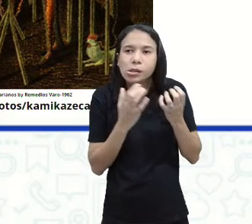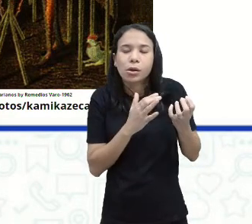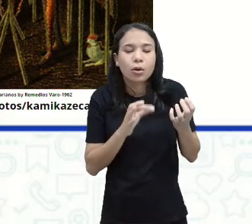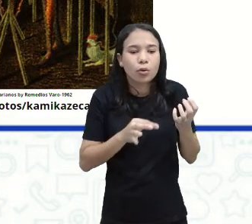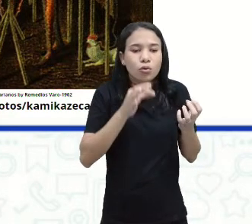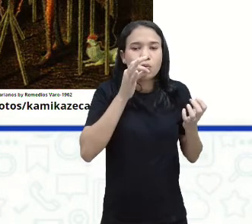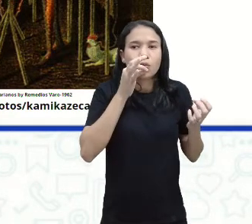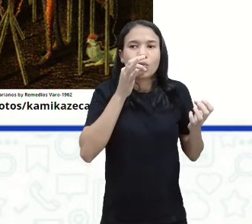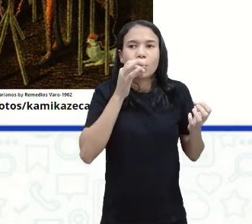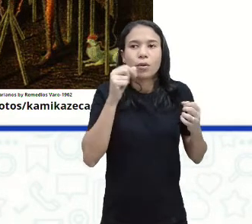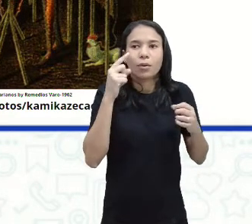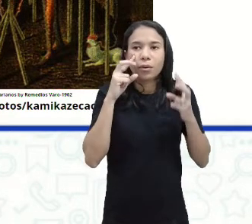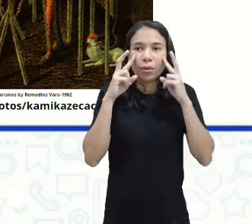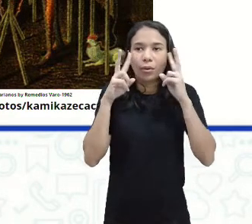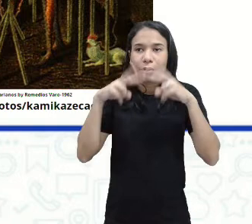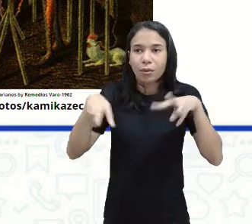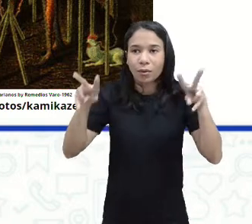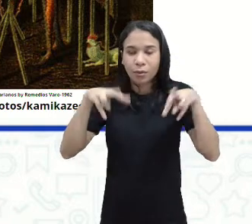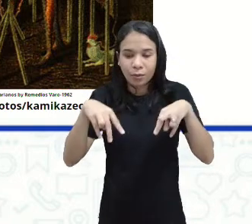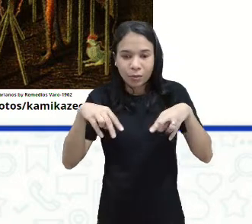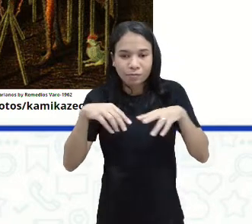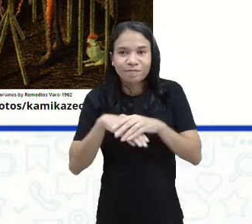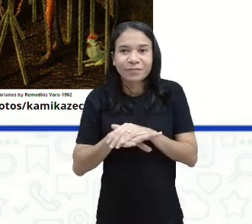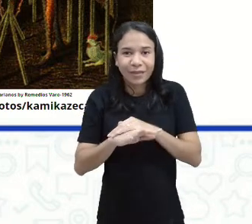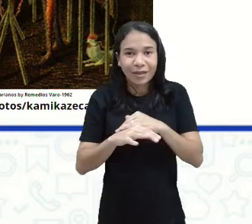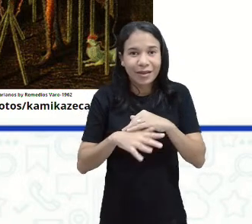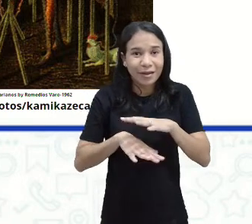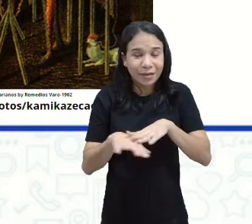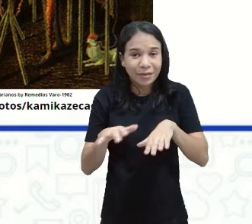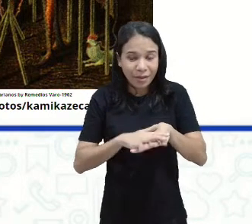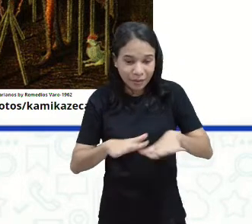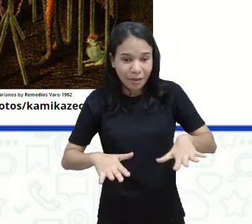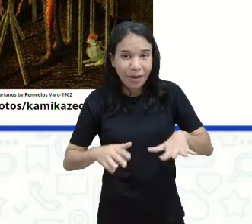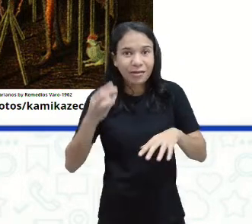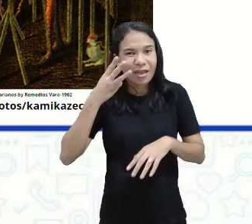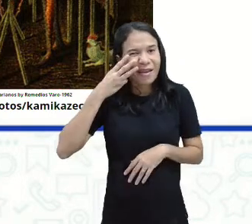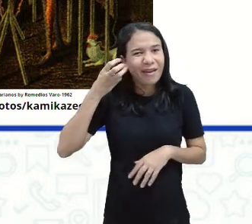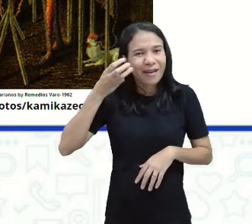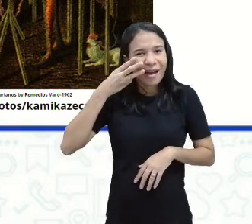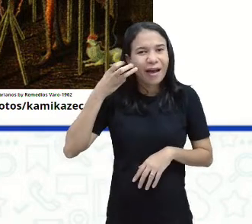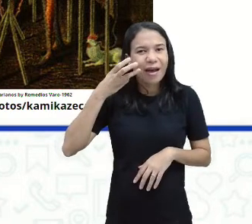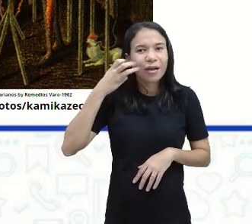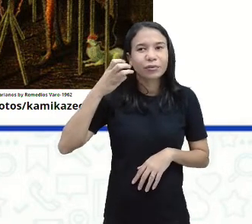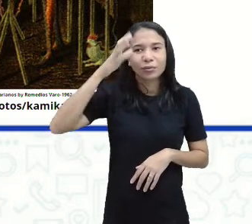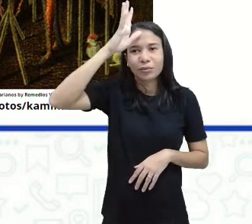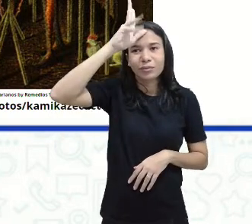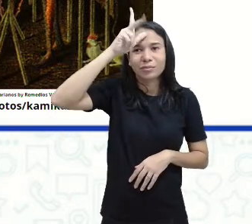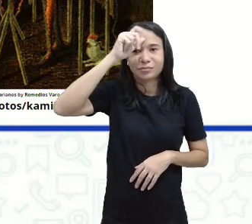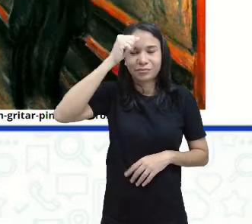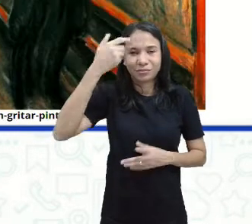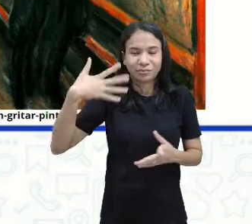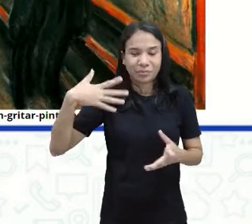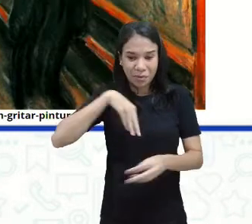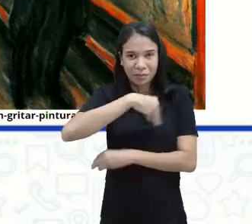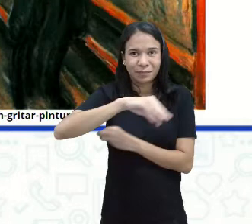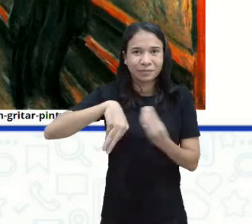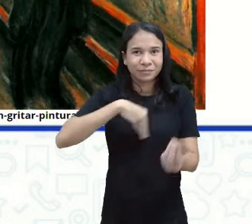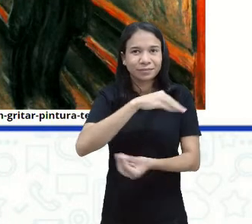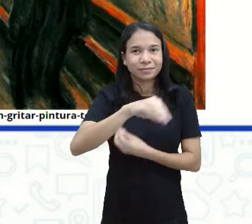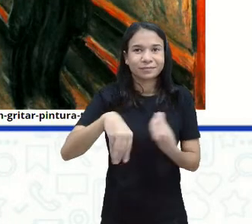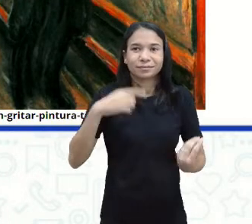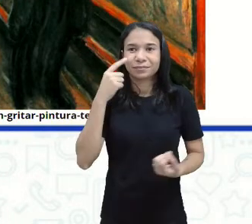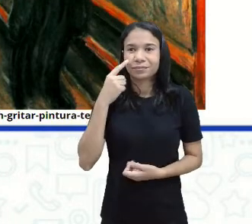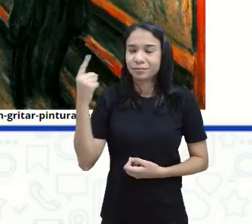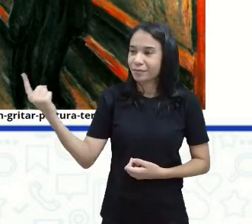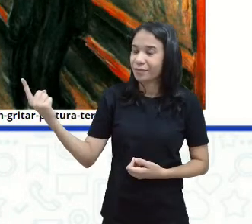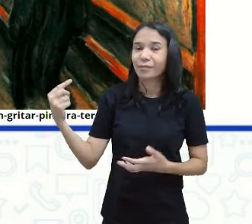E embaixo, se vocês olharem direitinho, tem uns gatos, que é uma mistura de gato com galo. Sim. Uma coisa louca.